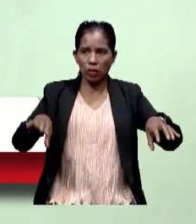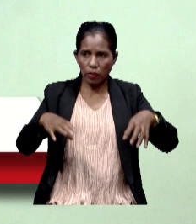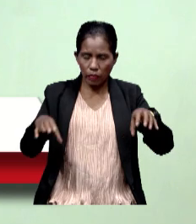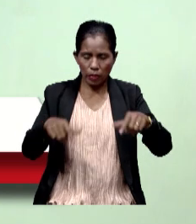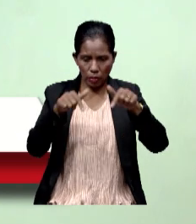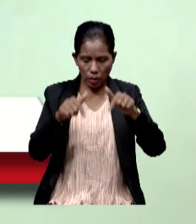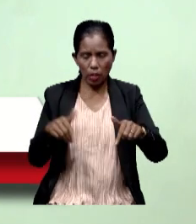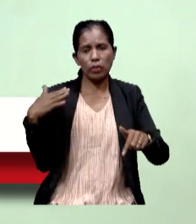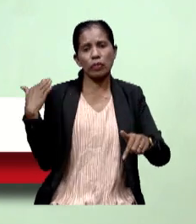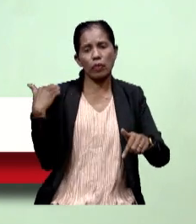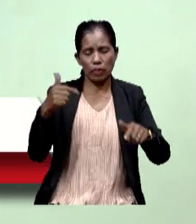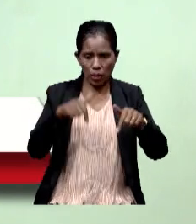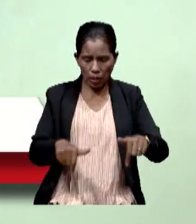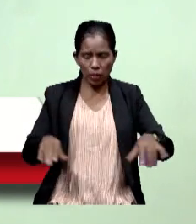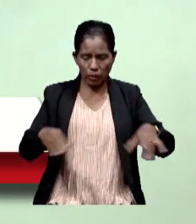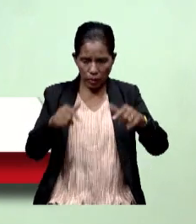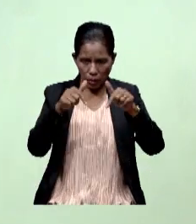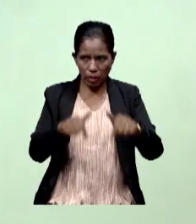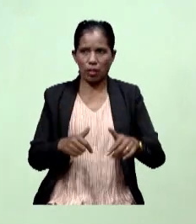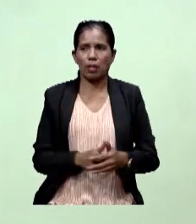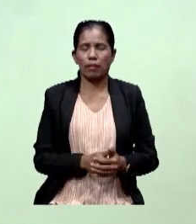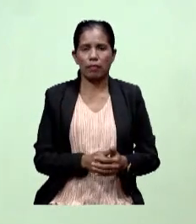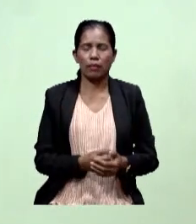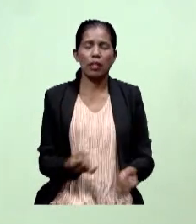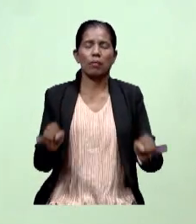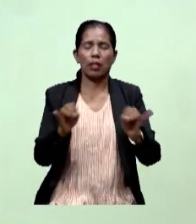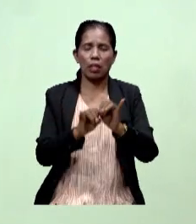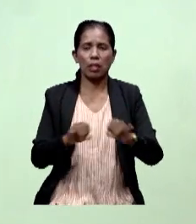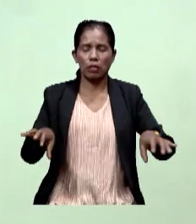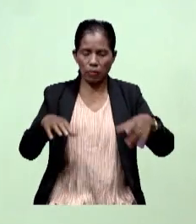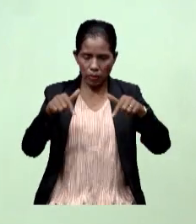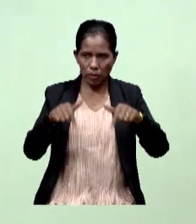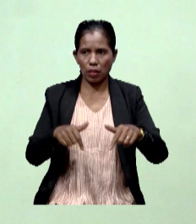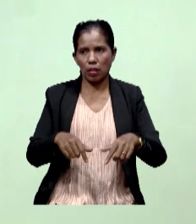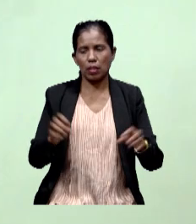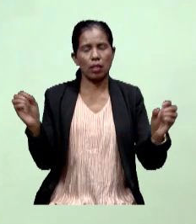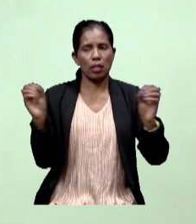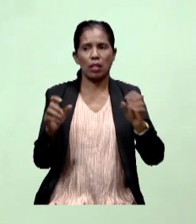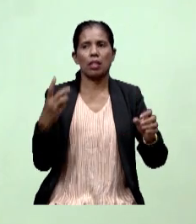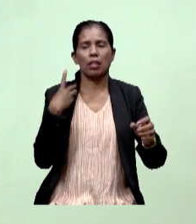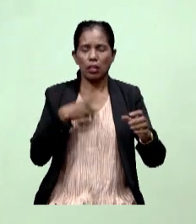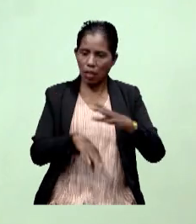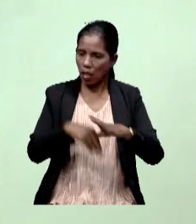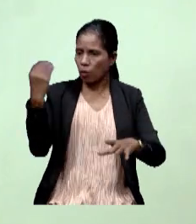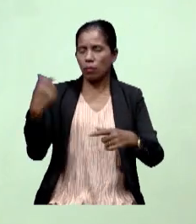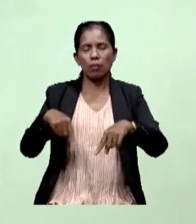turisere me hakma te kai lara. Ukung ane sega tu buat abu ni ira ilara. Selai kam trono banu tengi sai kuli baliu.